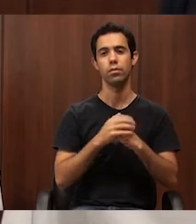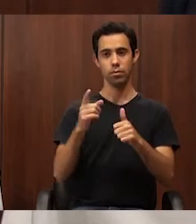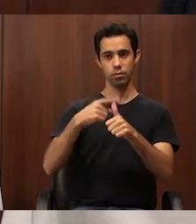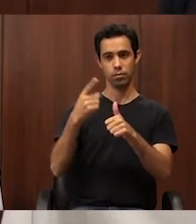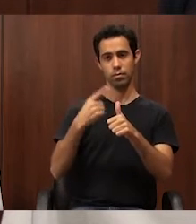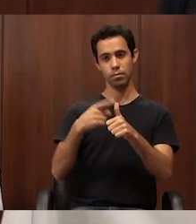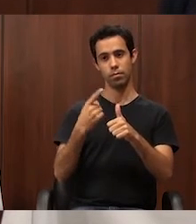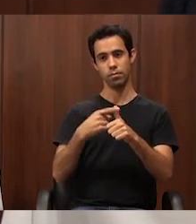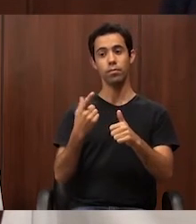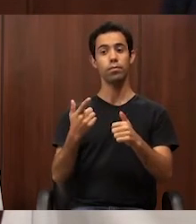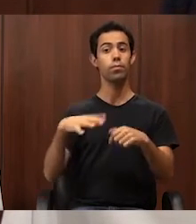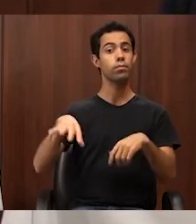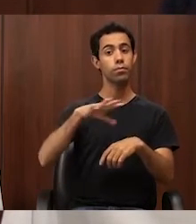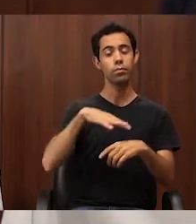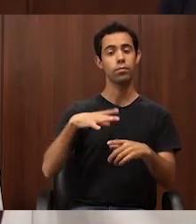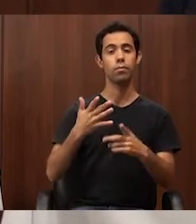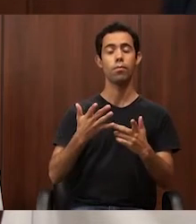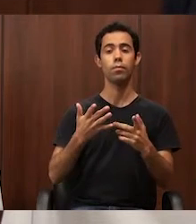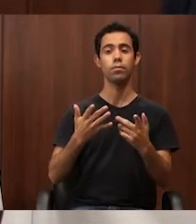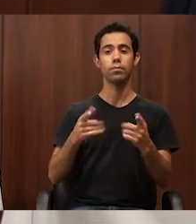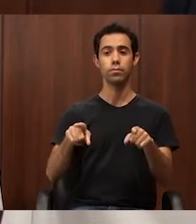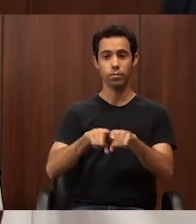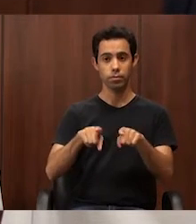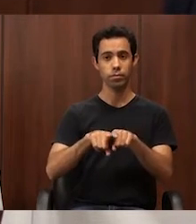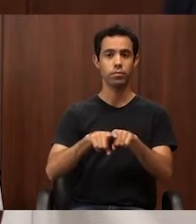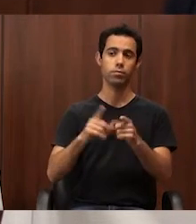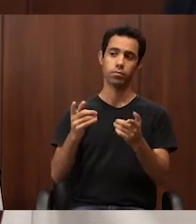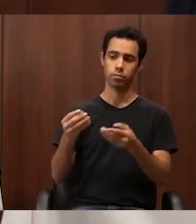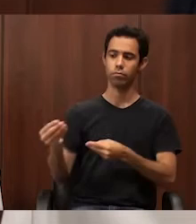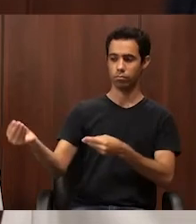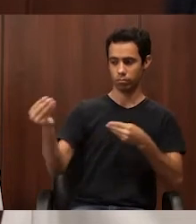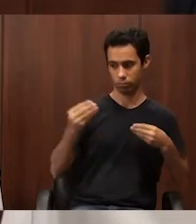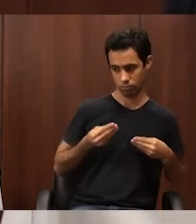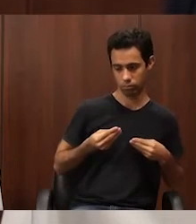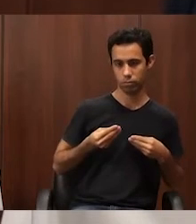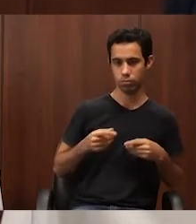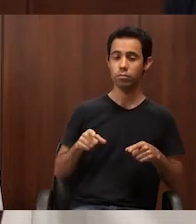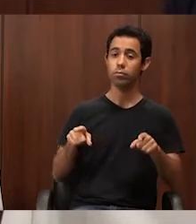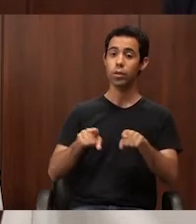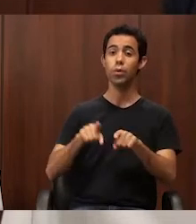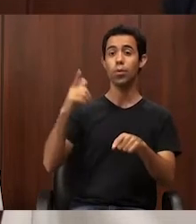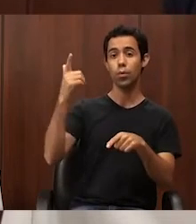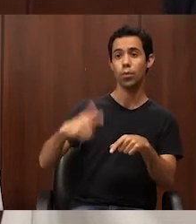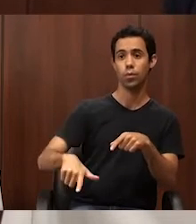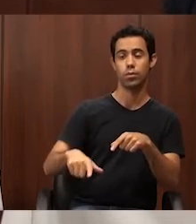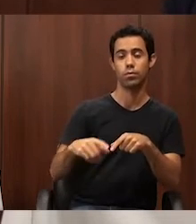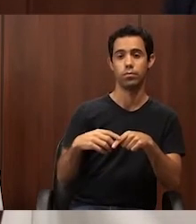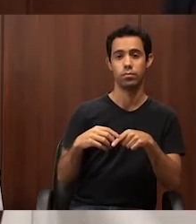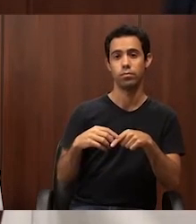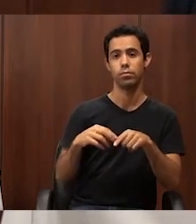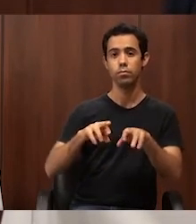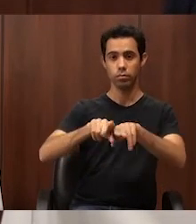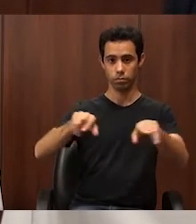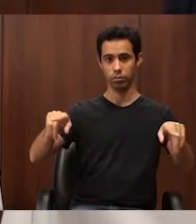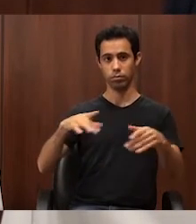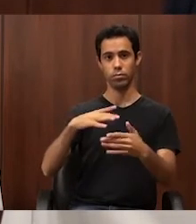deles. As diretorias de ensino nos trazem as questões e nós temos atendido diariamente diretorias de